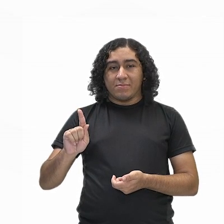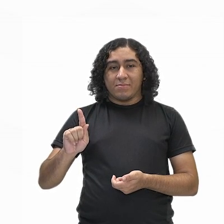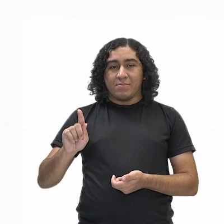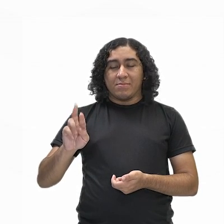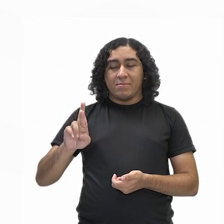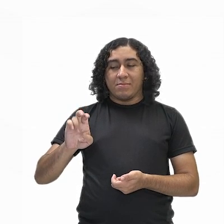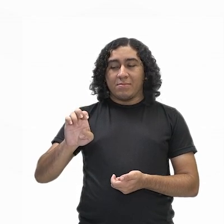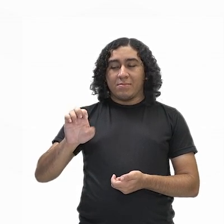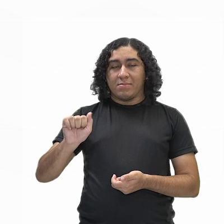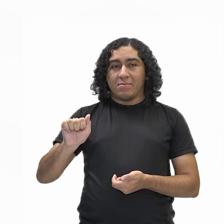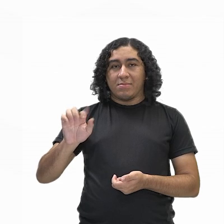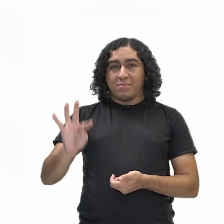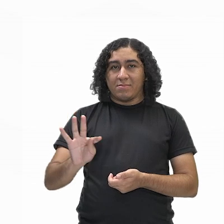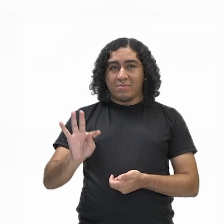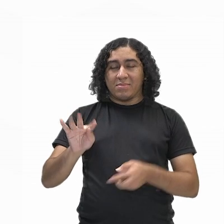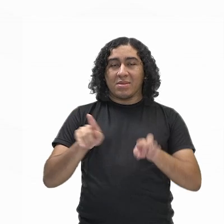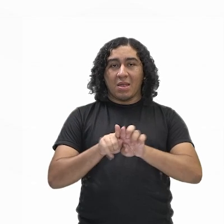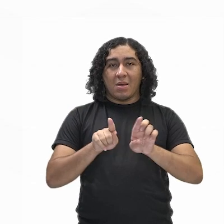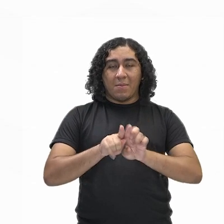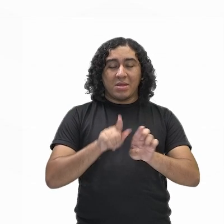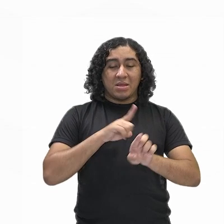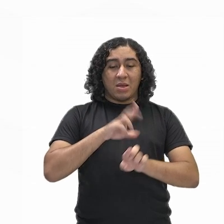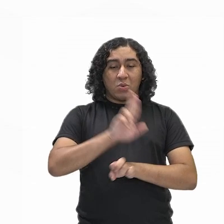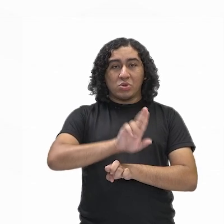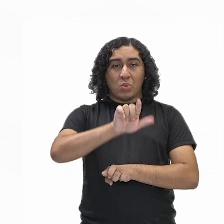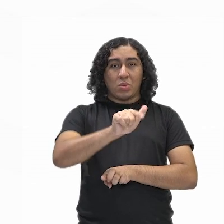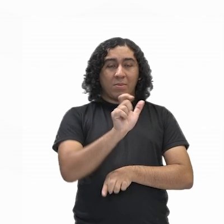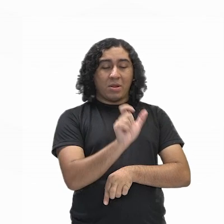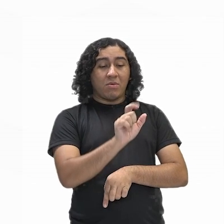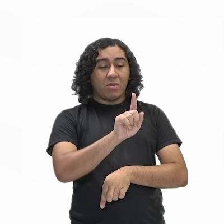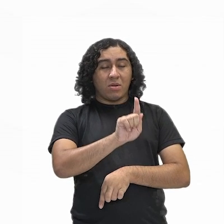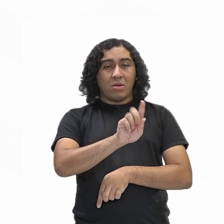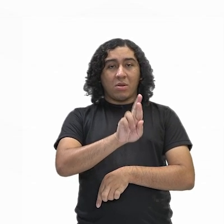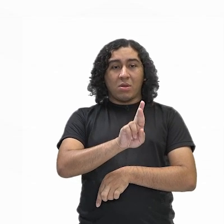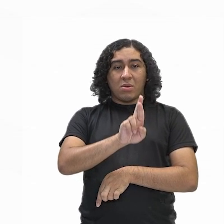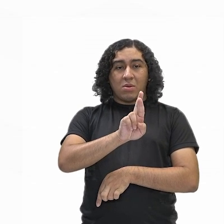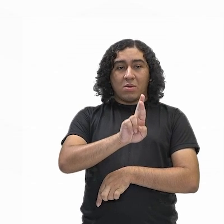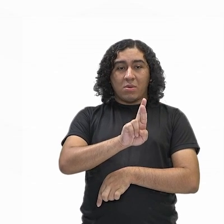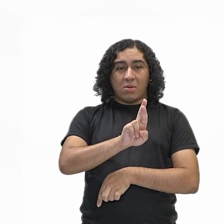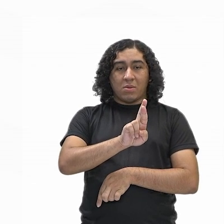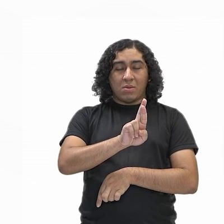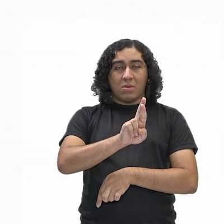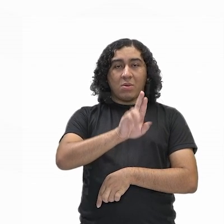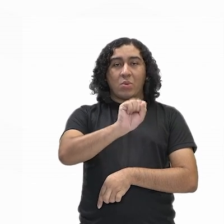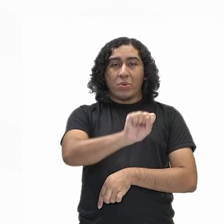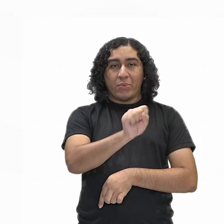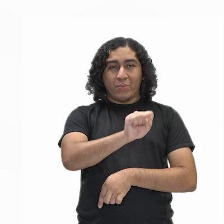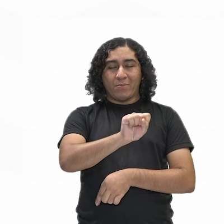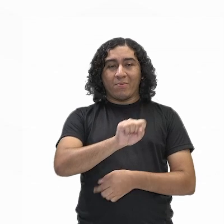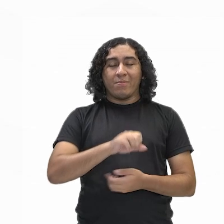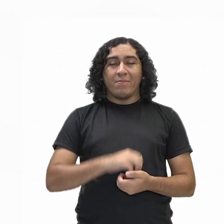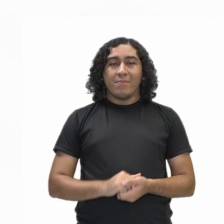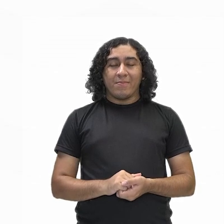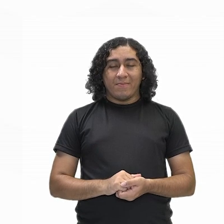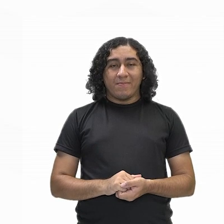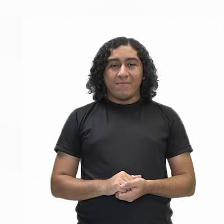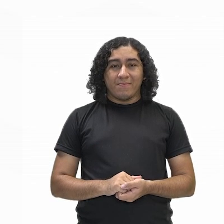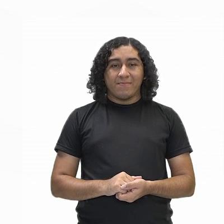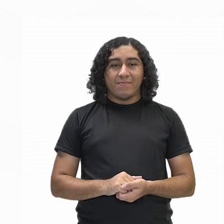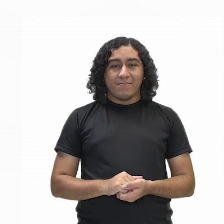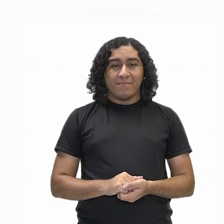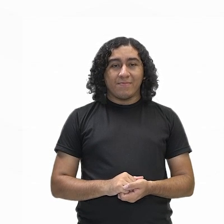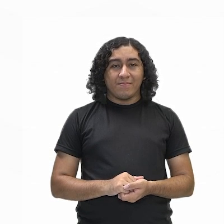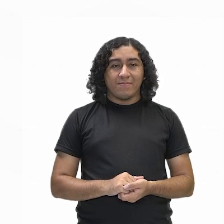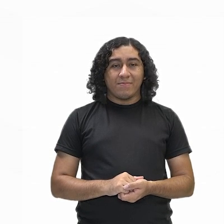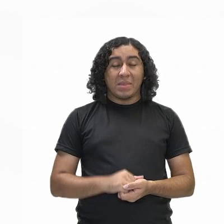Great, olha só, o number 8 aí, né? Juntou com o GUR. Great, great, ótimo. Ok? Então, assim como